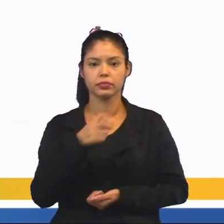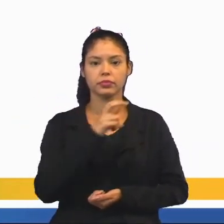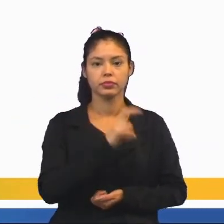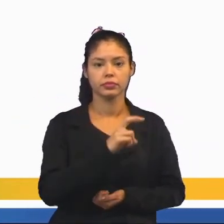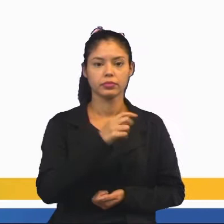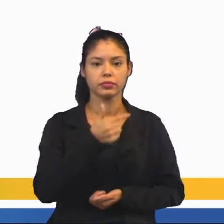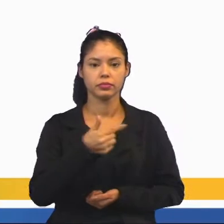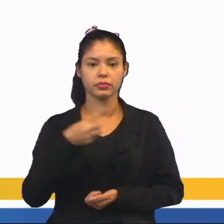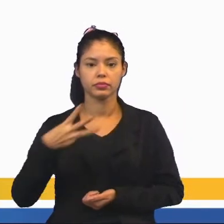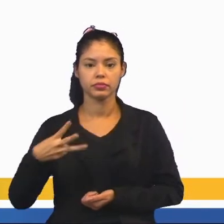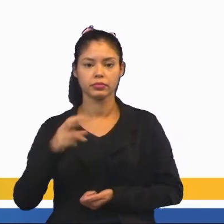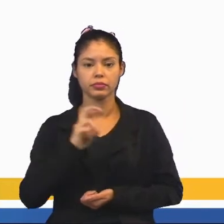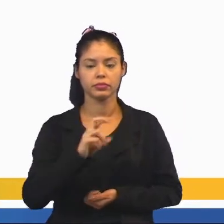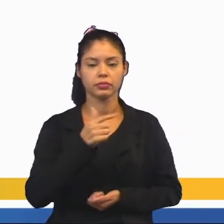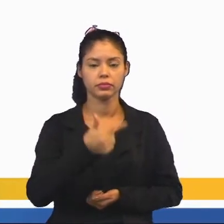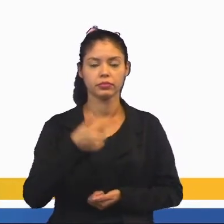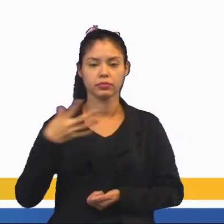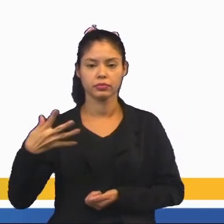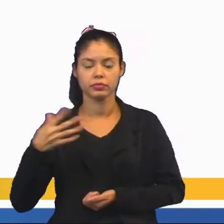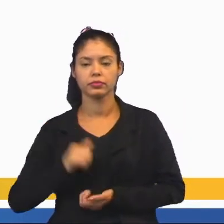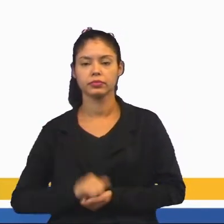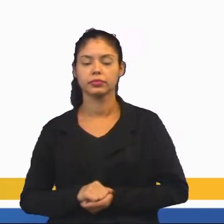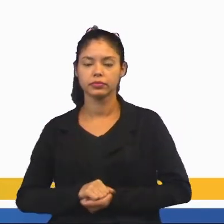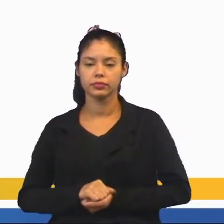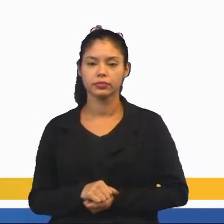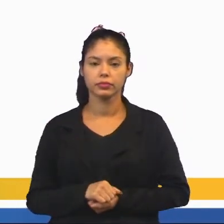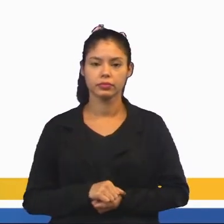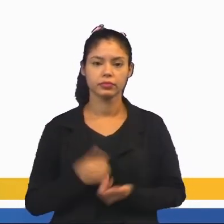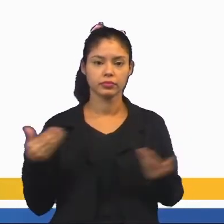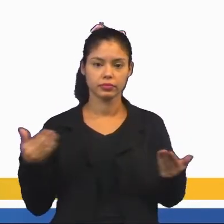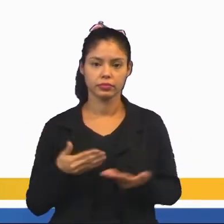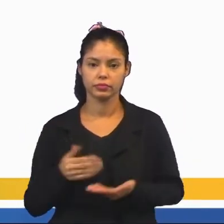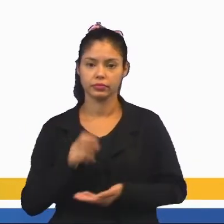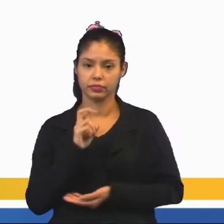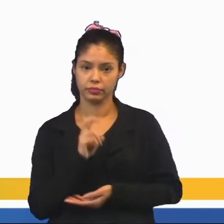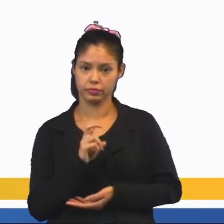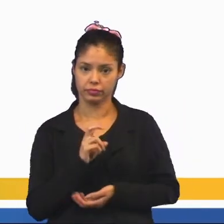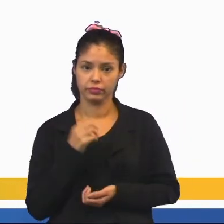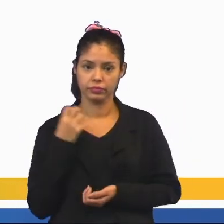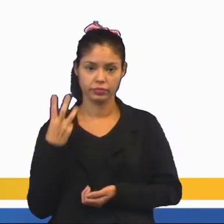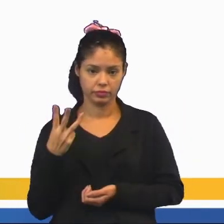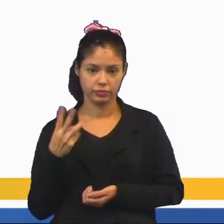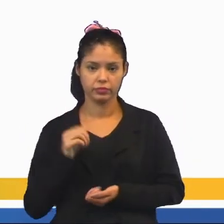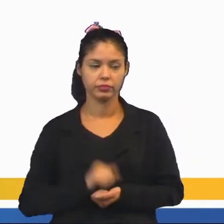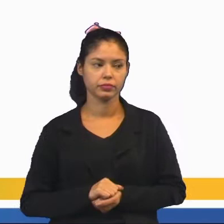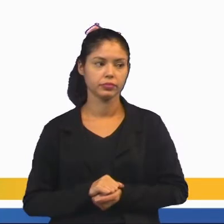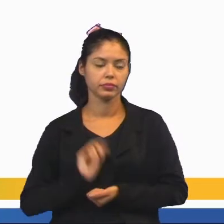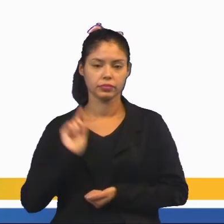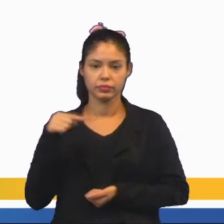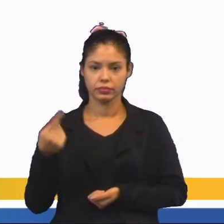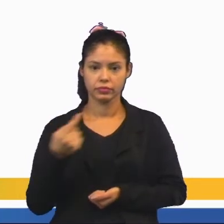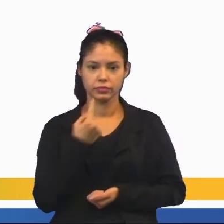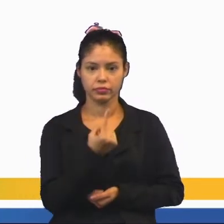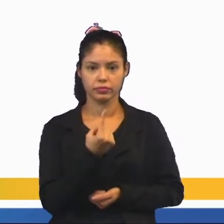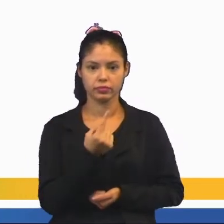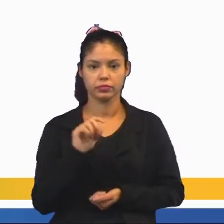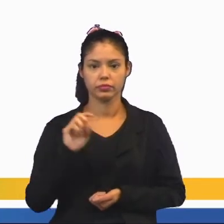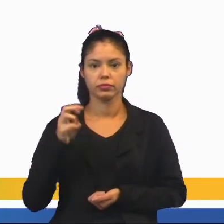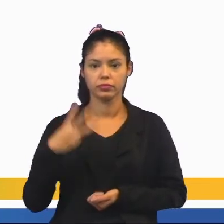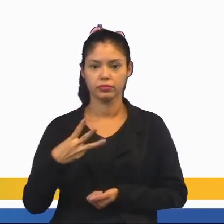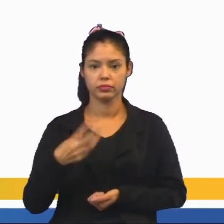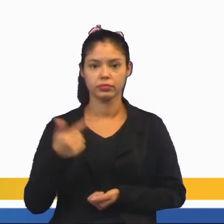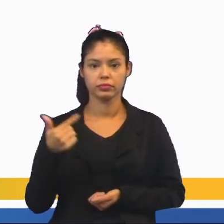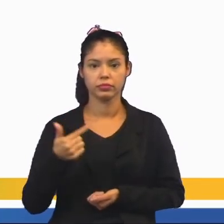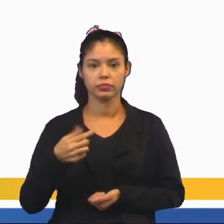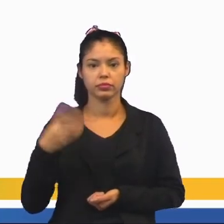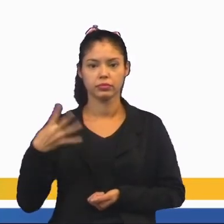521, 523, 524. Agora o 5 com 3, depois com 1, depois